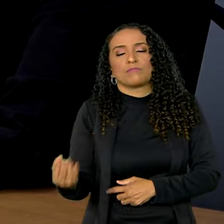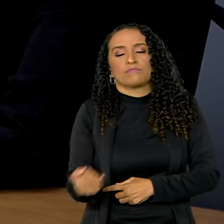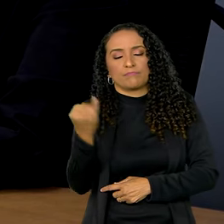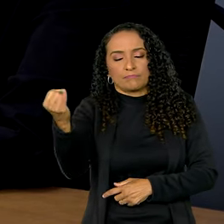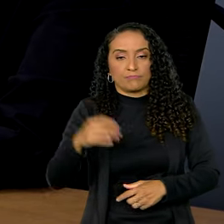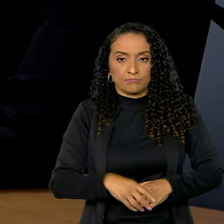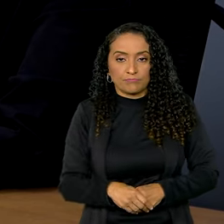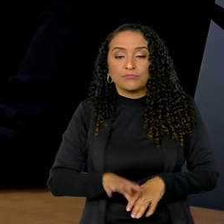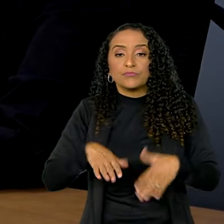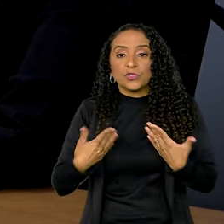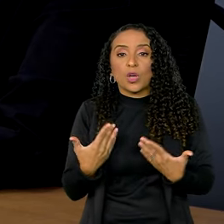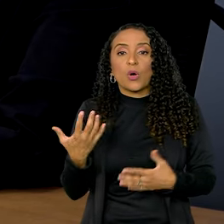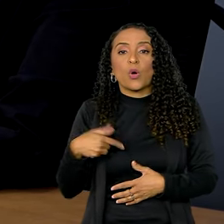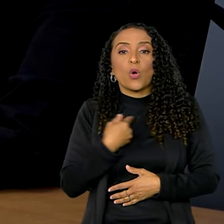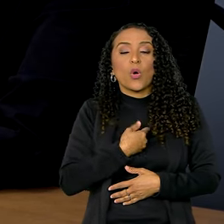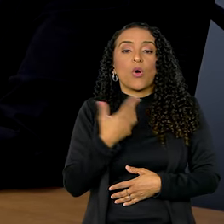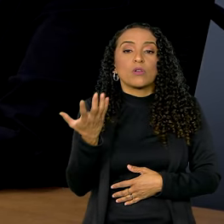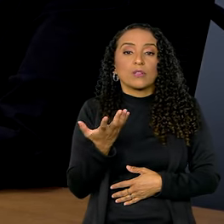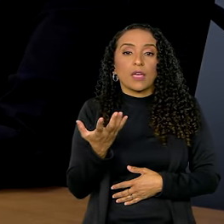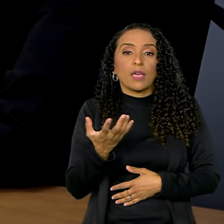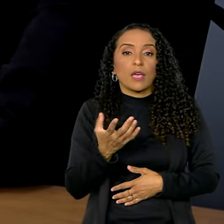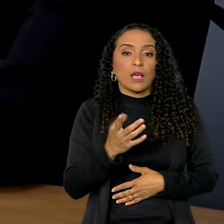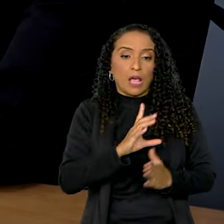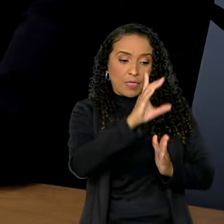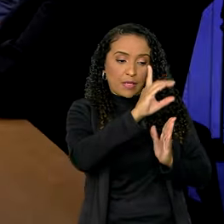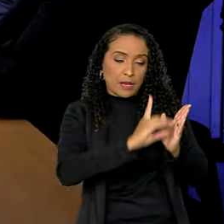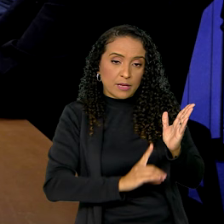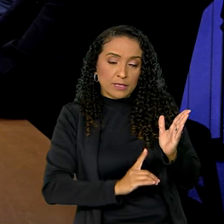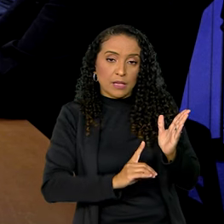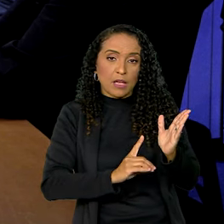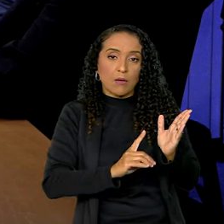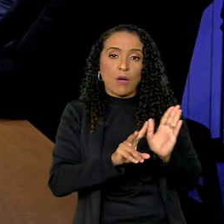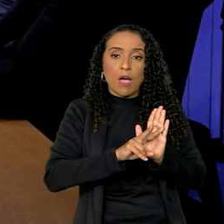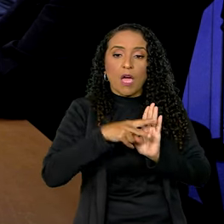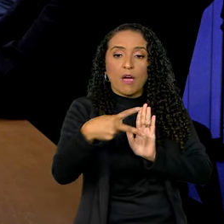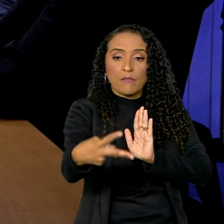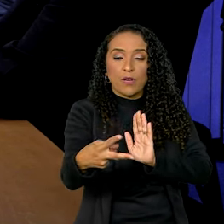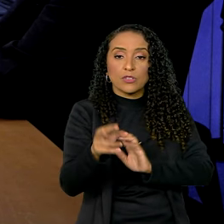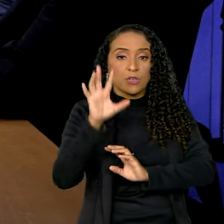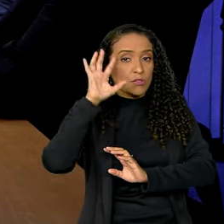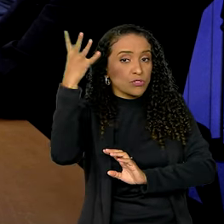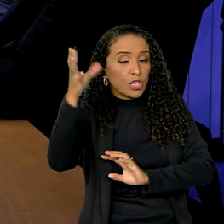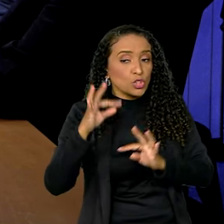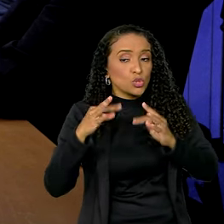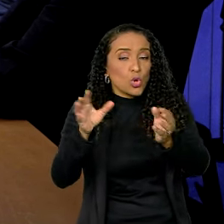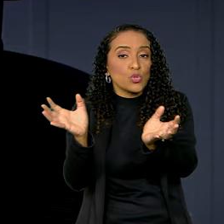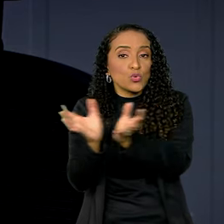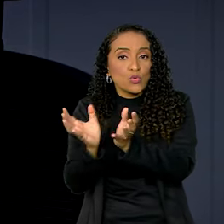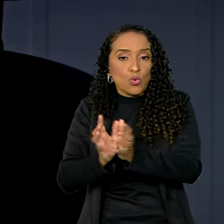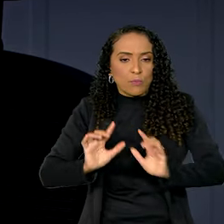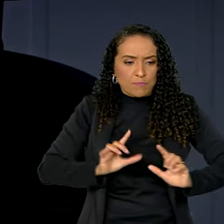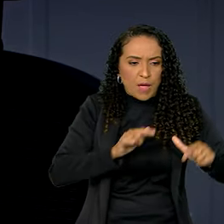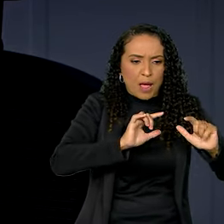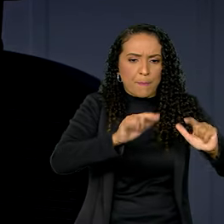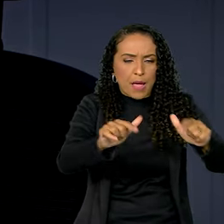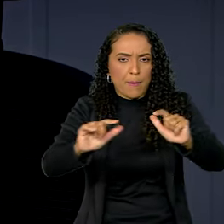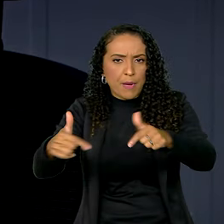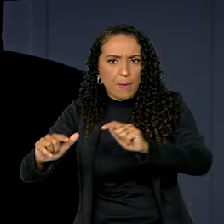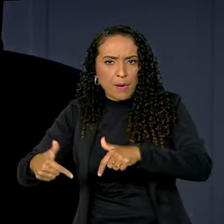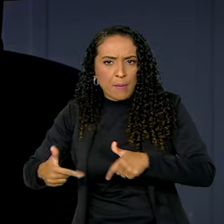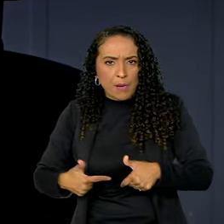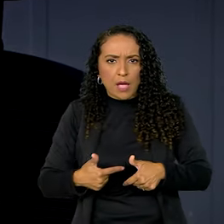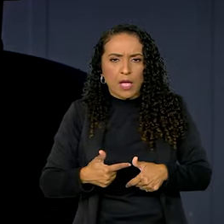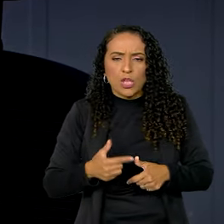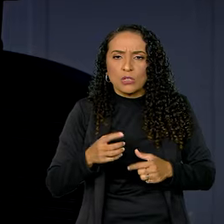fundamental então nós queremos que a declaração ao mesmo tempo que reflita os resultados de todos os grupos de trabalho das diversas